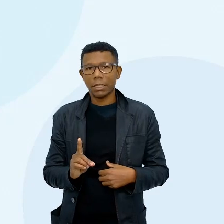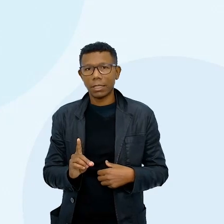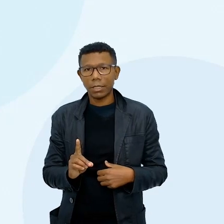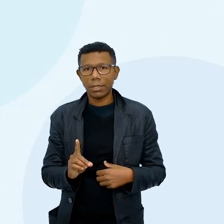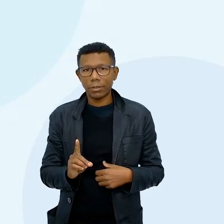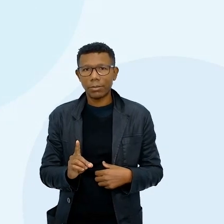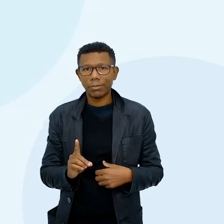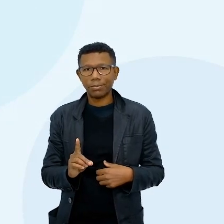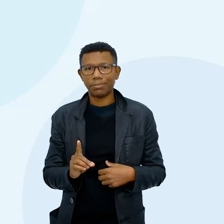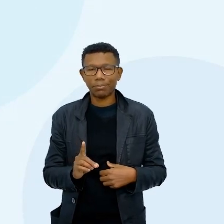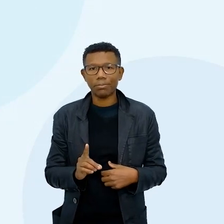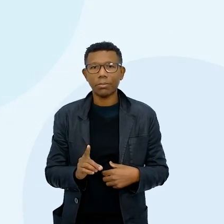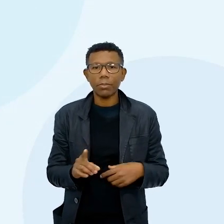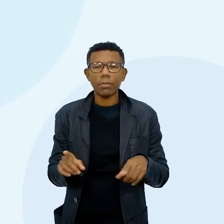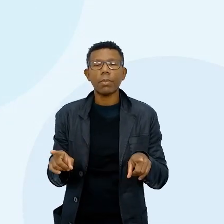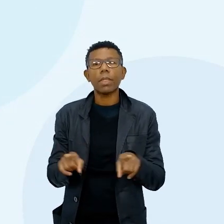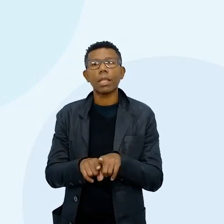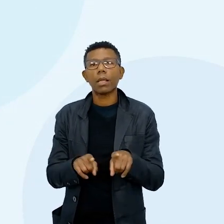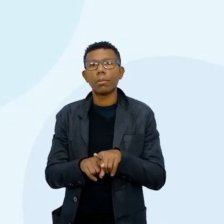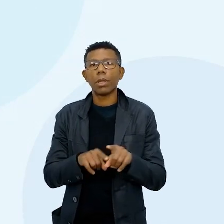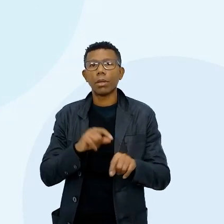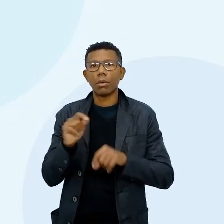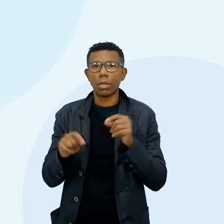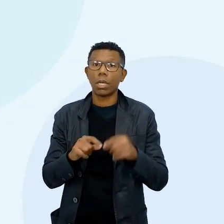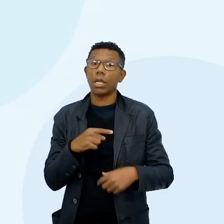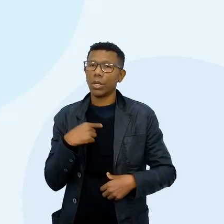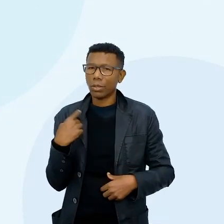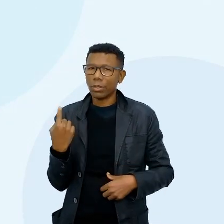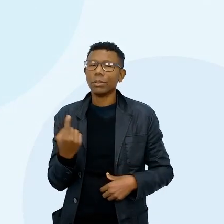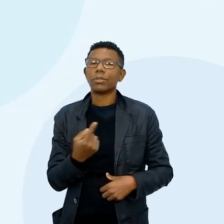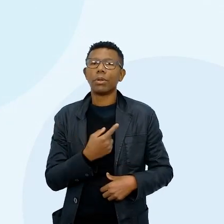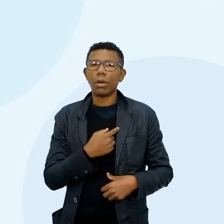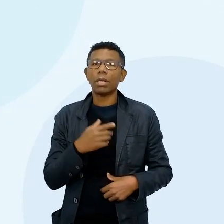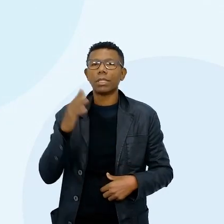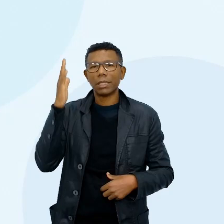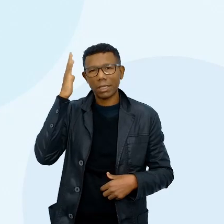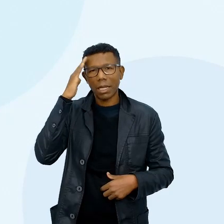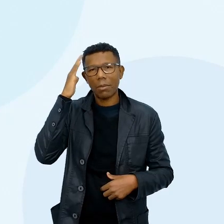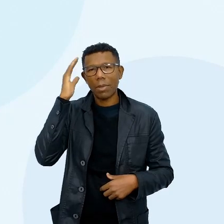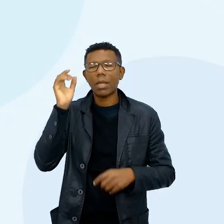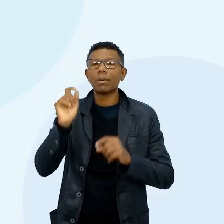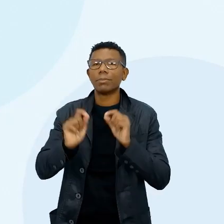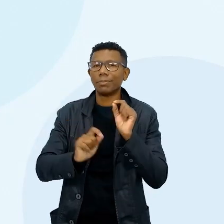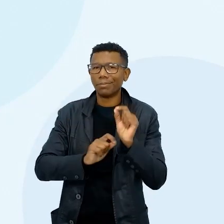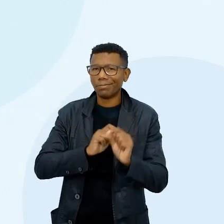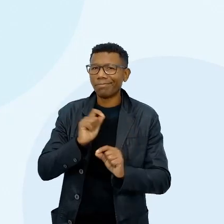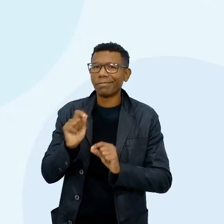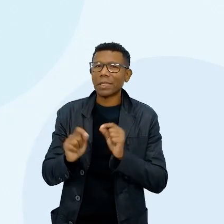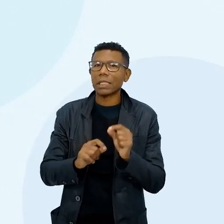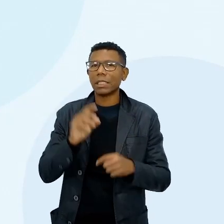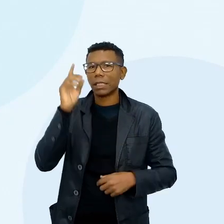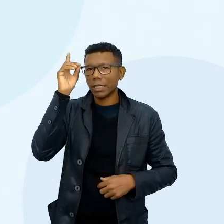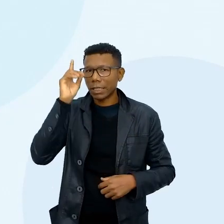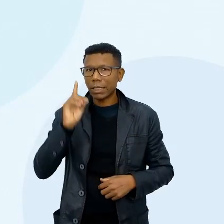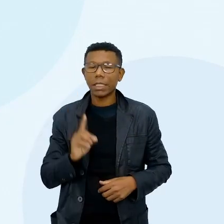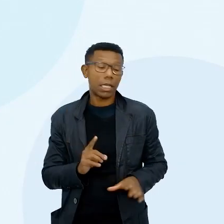que atualmente nós vivemos aí avanços significativos no âmbito do direito das crianças e adolescentes, e isso